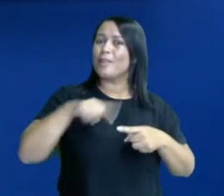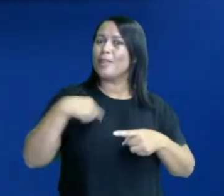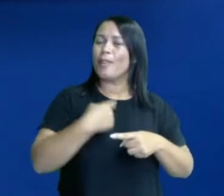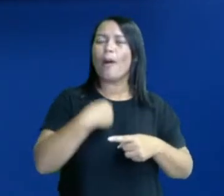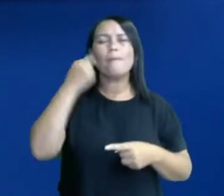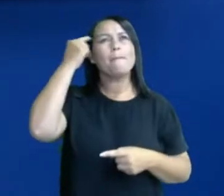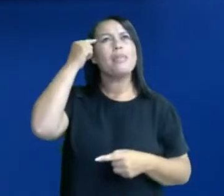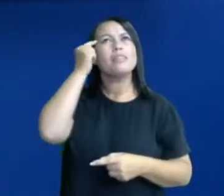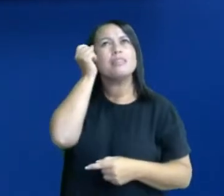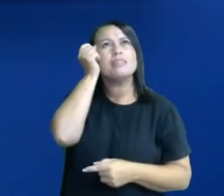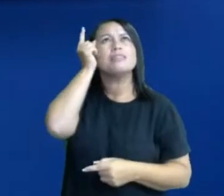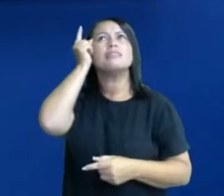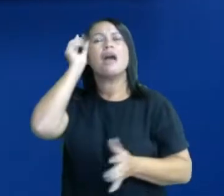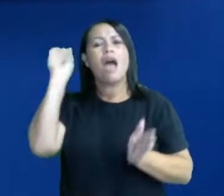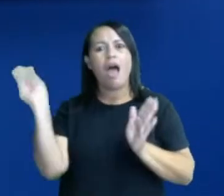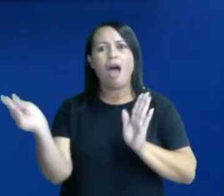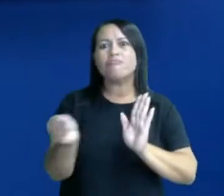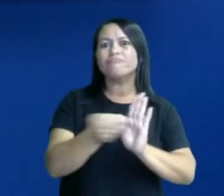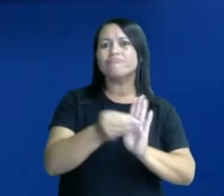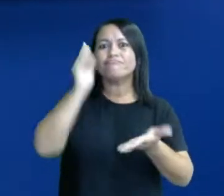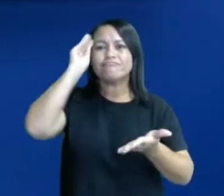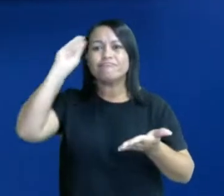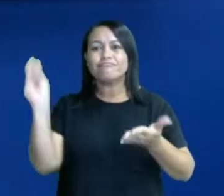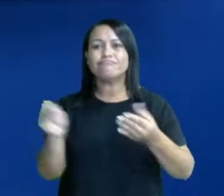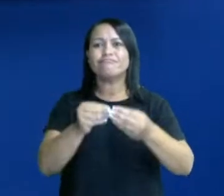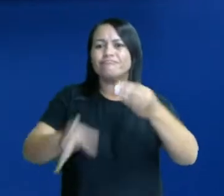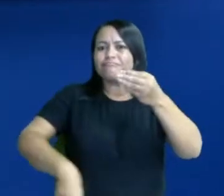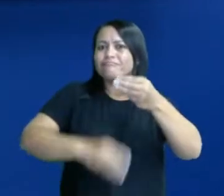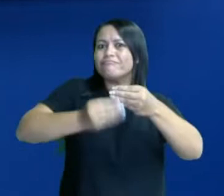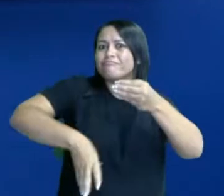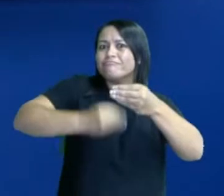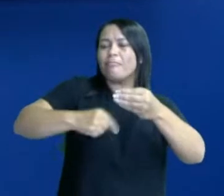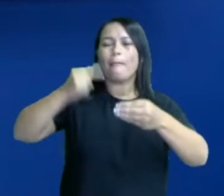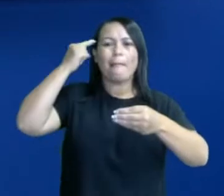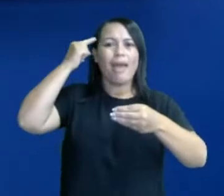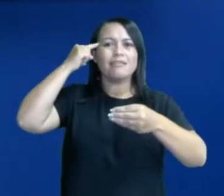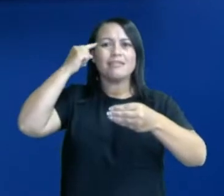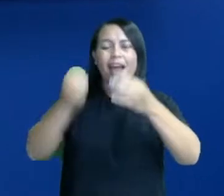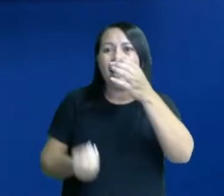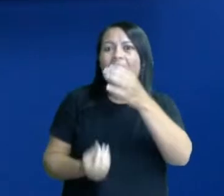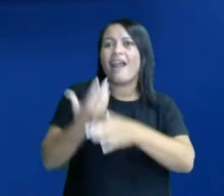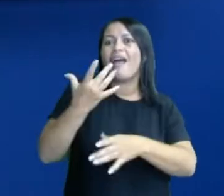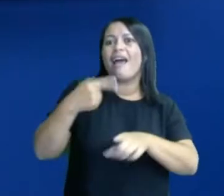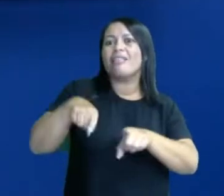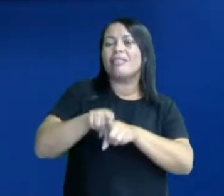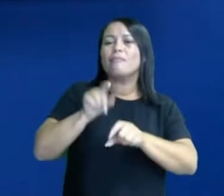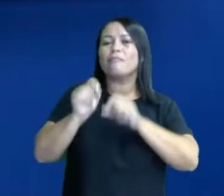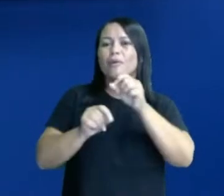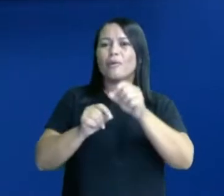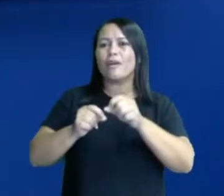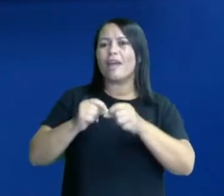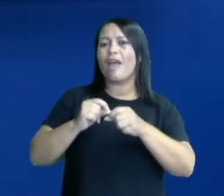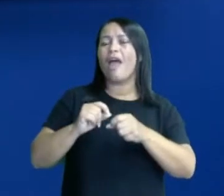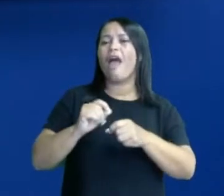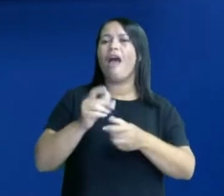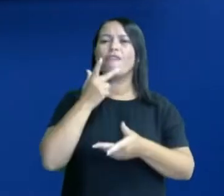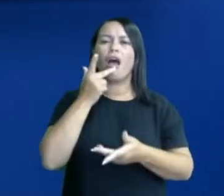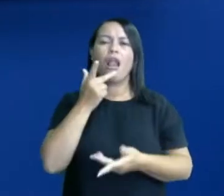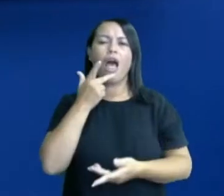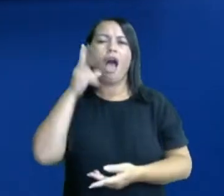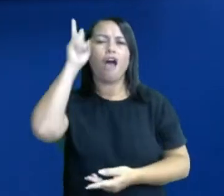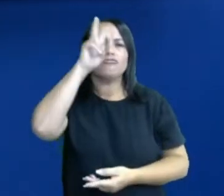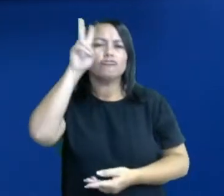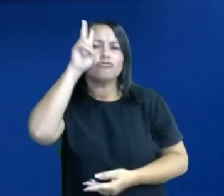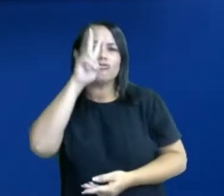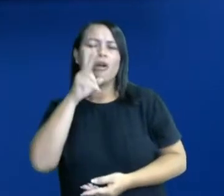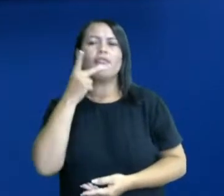nossas ideias, nós podemos pensar, criar, contar histórias, contar um pouco do